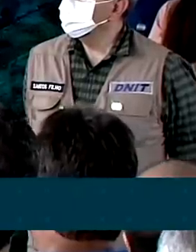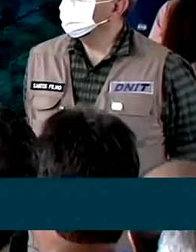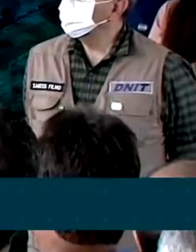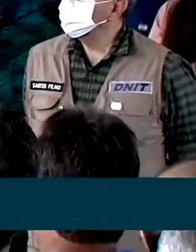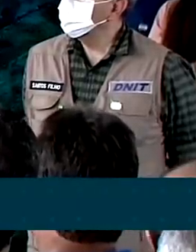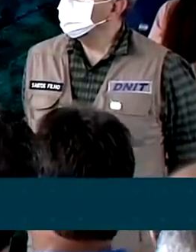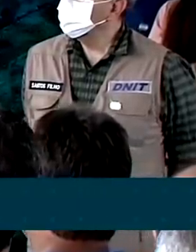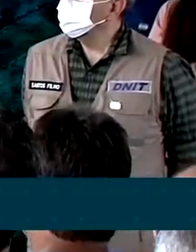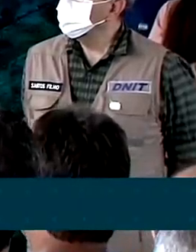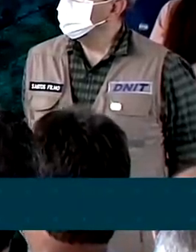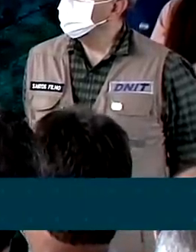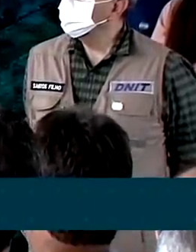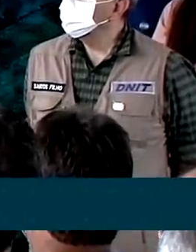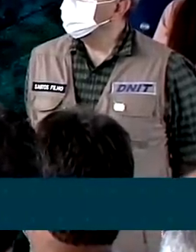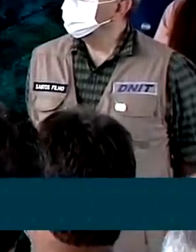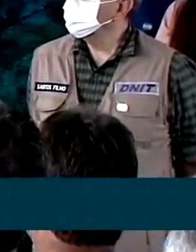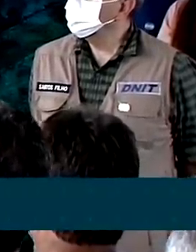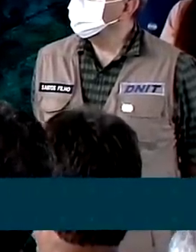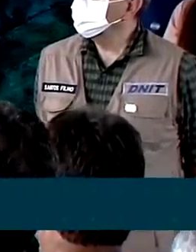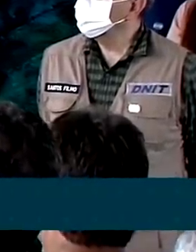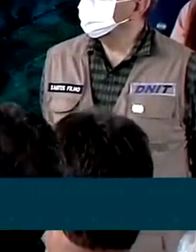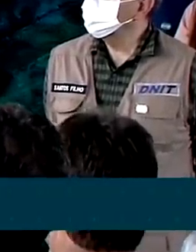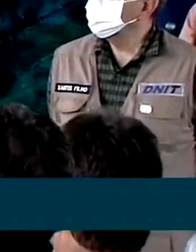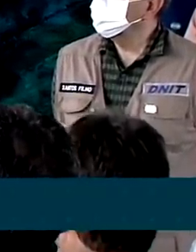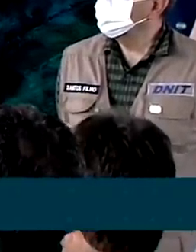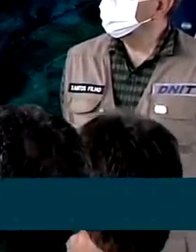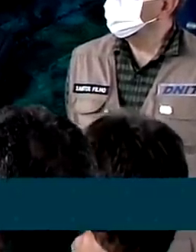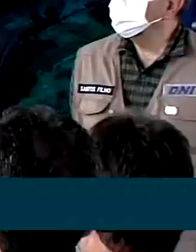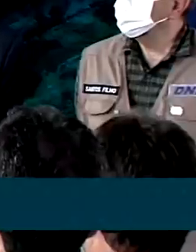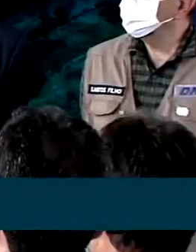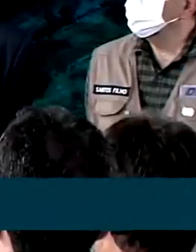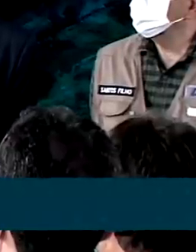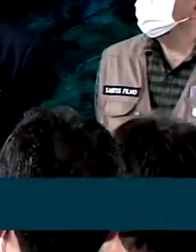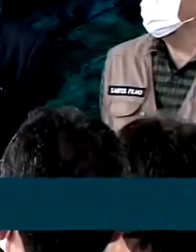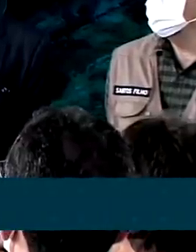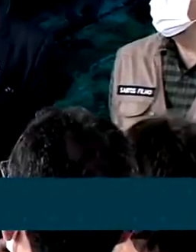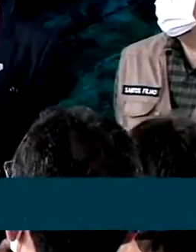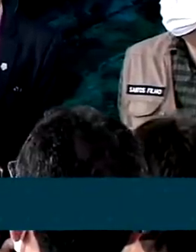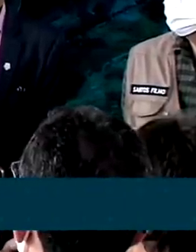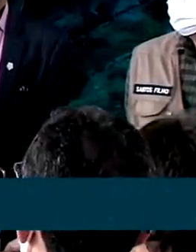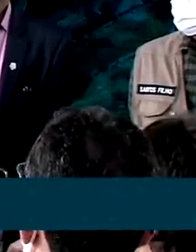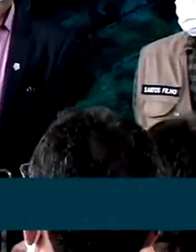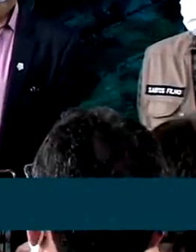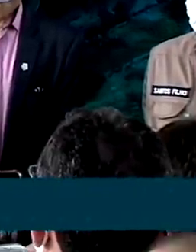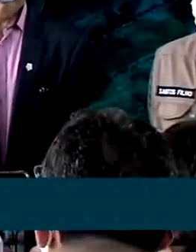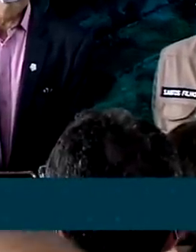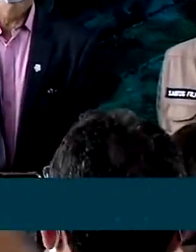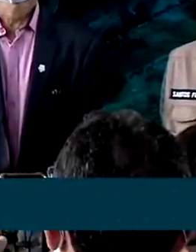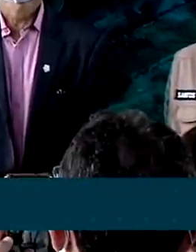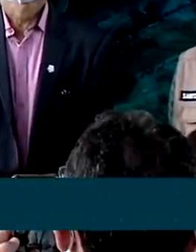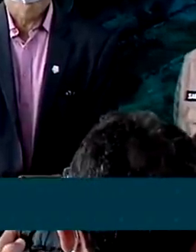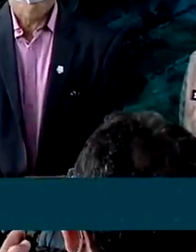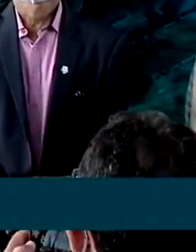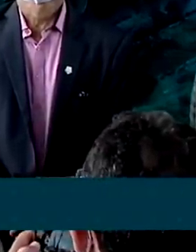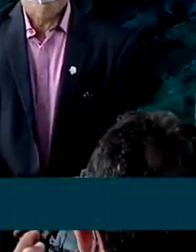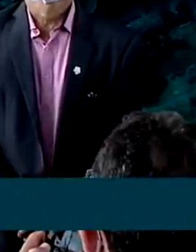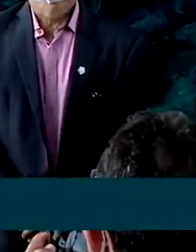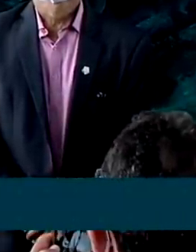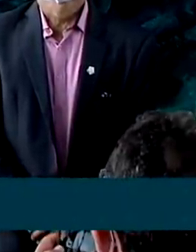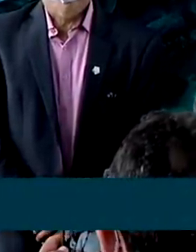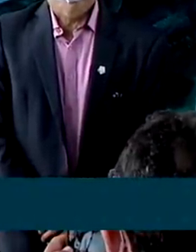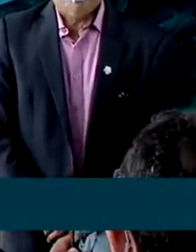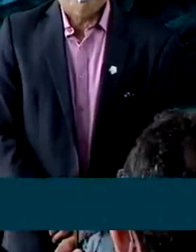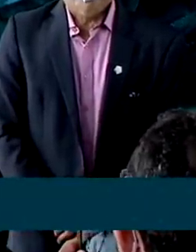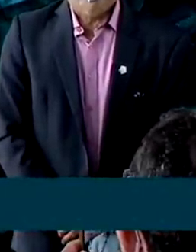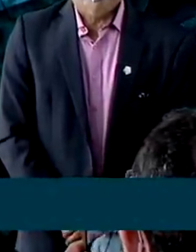quilômetros quadrados. É o nosso compromisso com todos os brasileiros, independente de qual partido ou